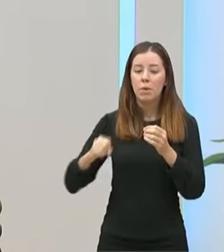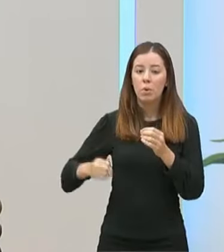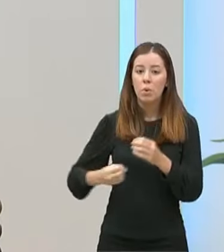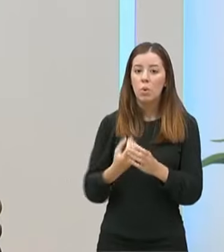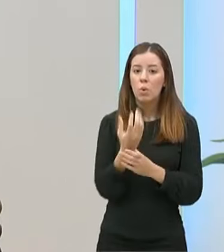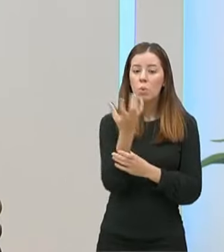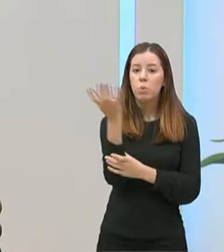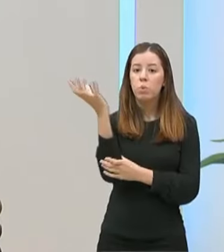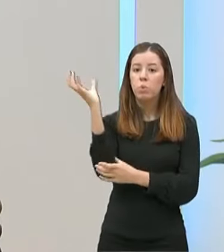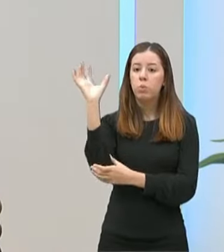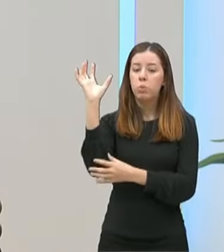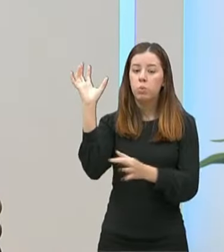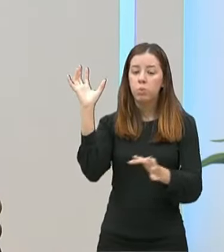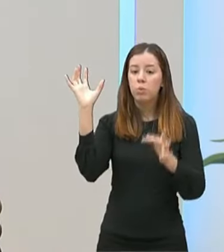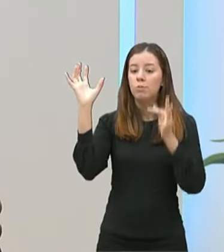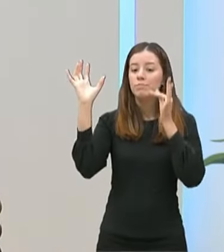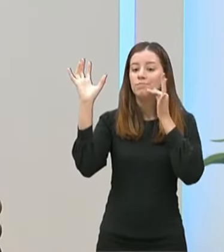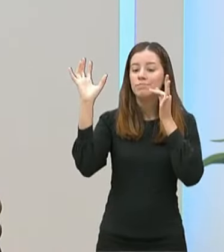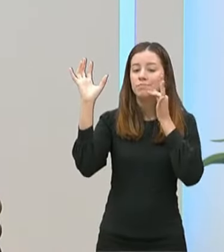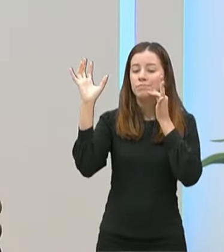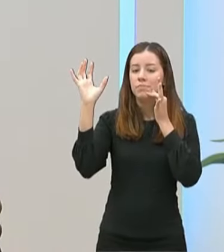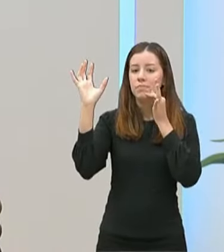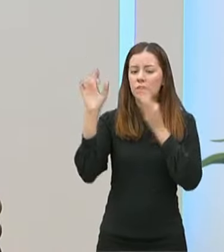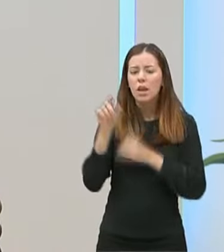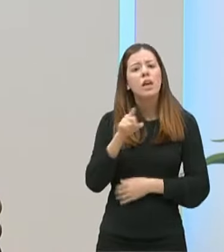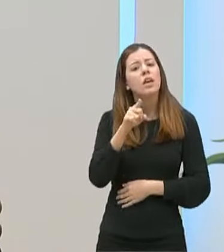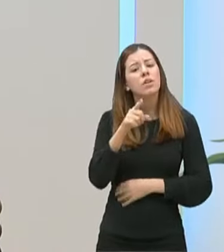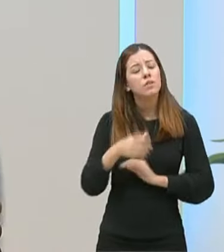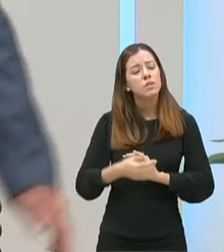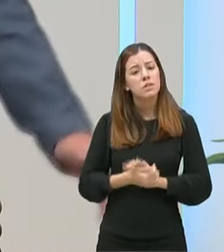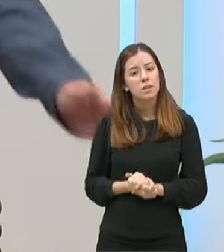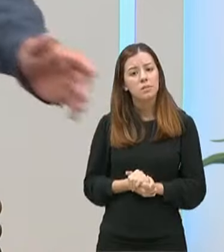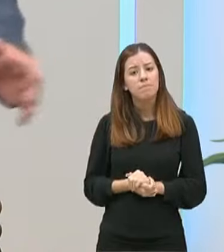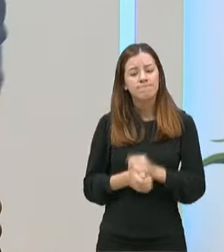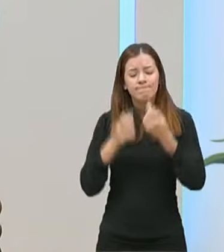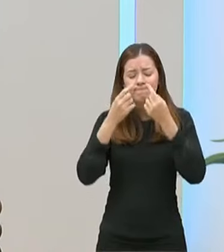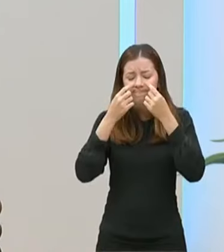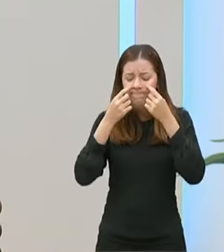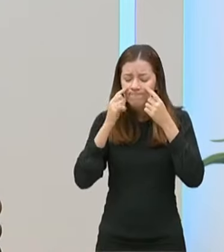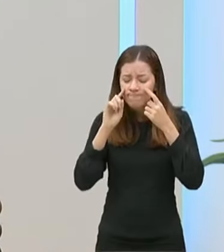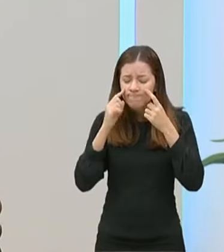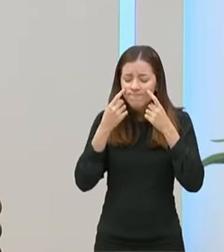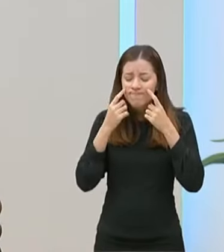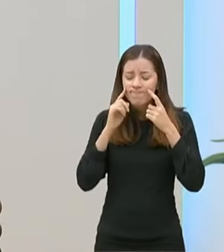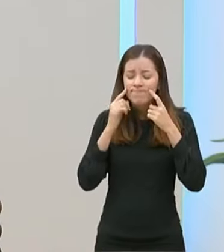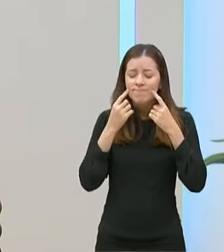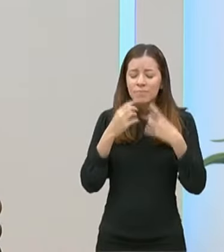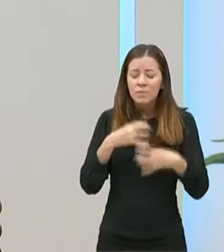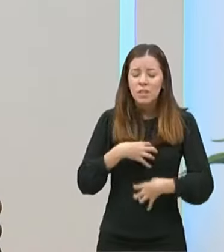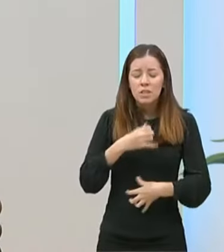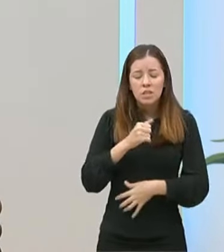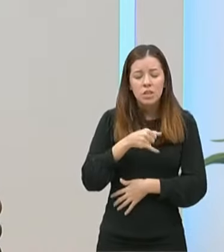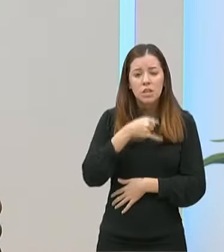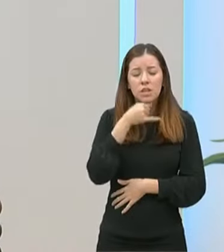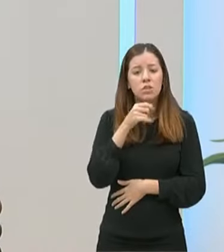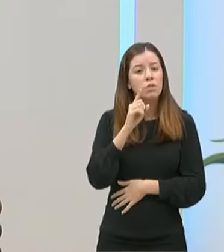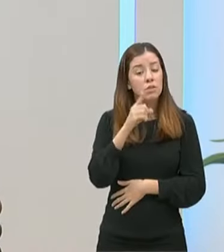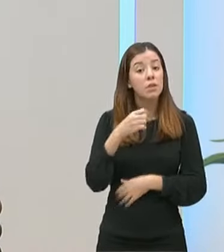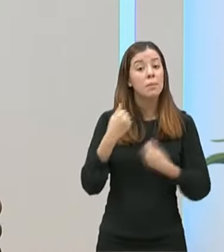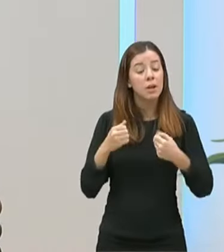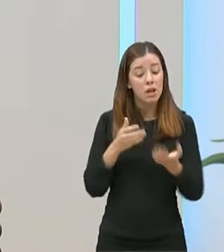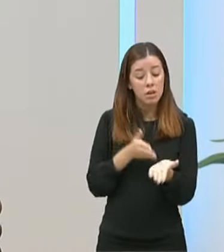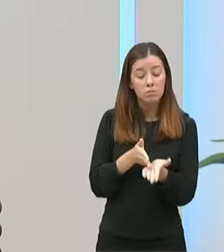As lágrimas estão rolando do teu rosto, continua frutificando. A gente